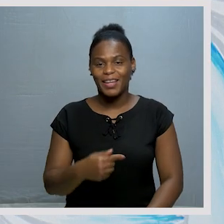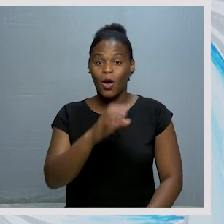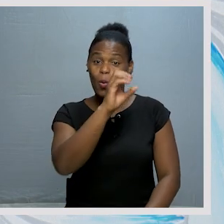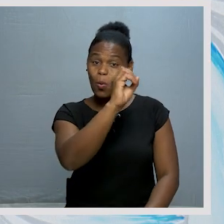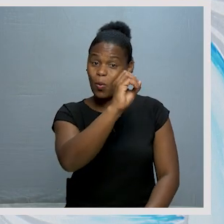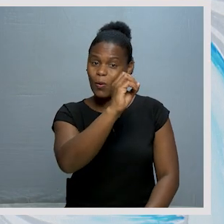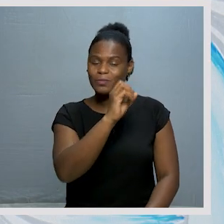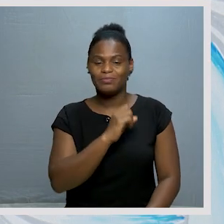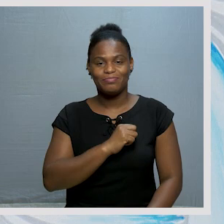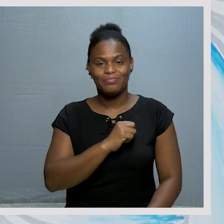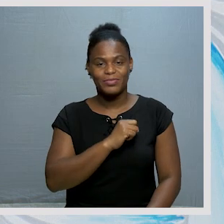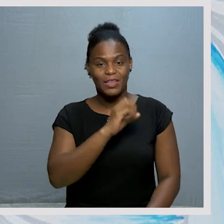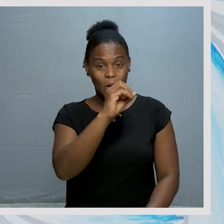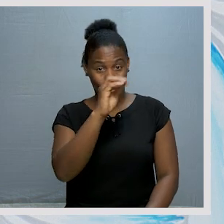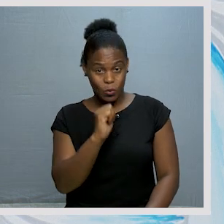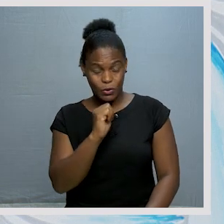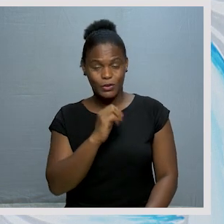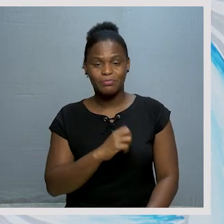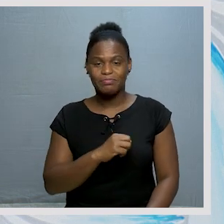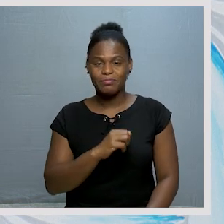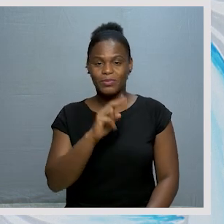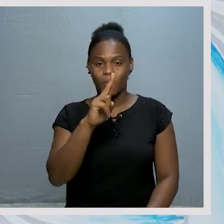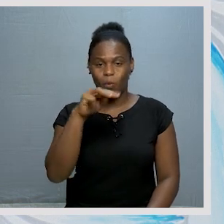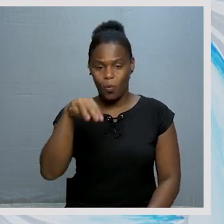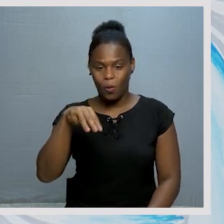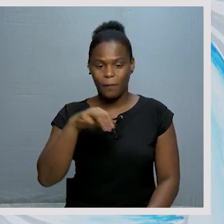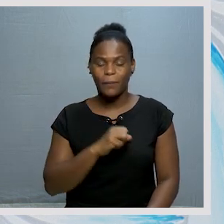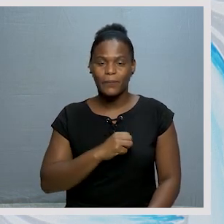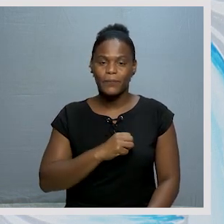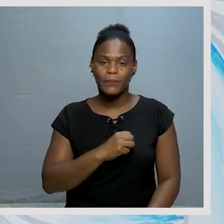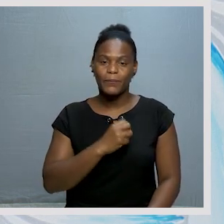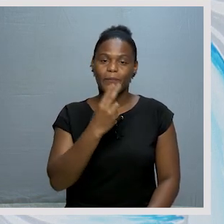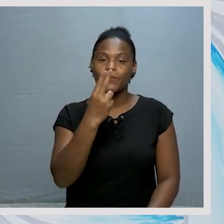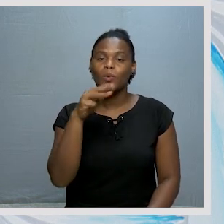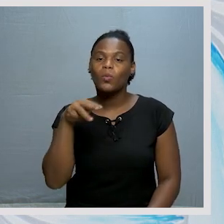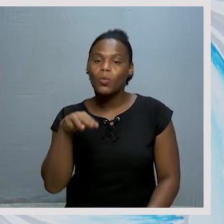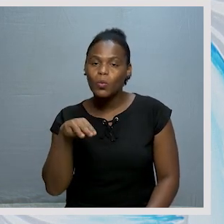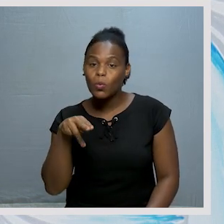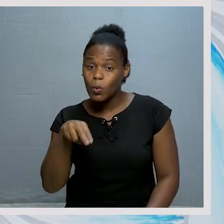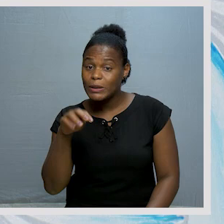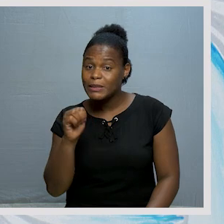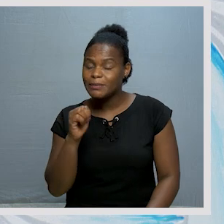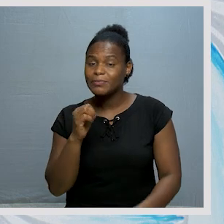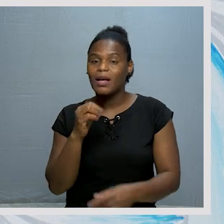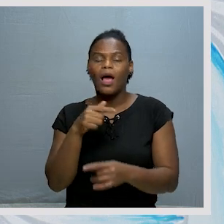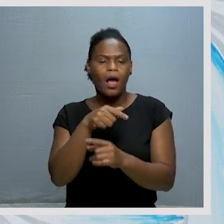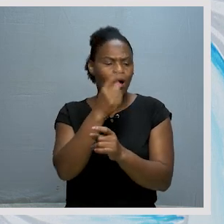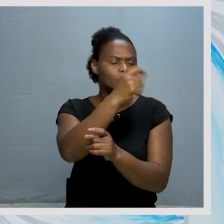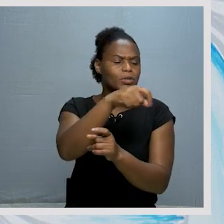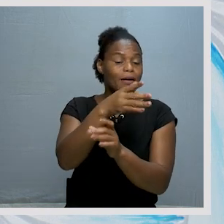O, os, um e uns. Eles aparecem antes de um